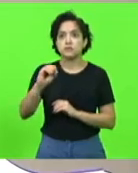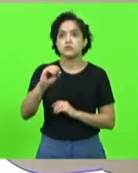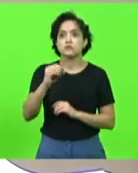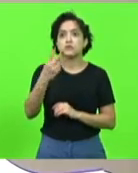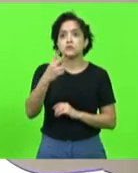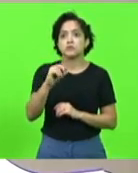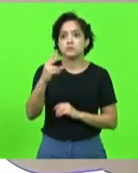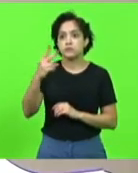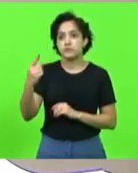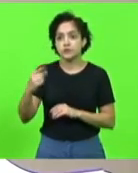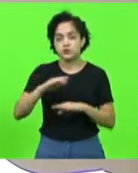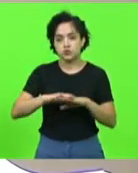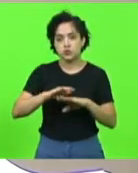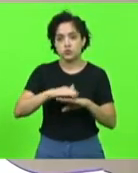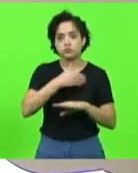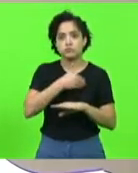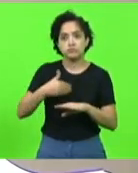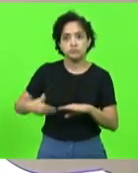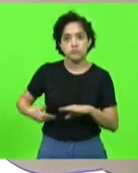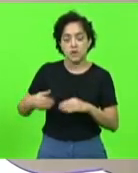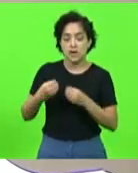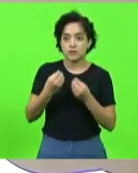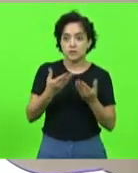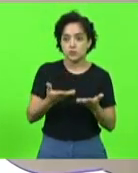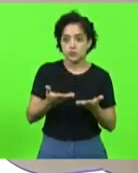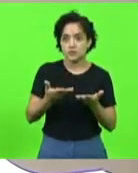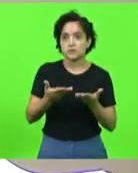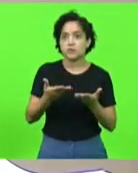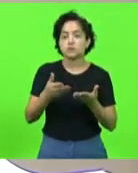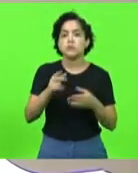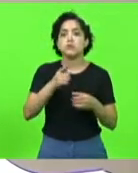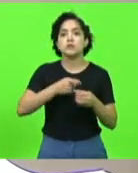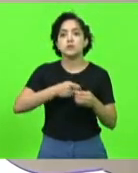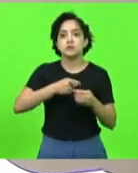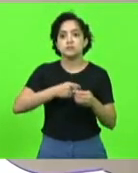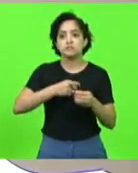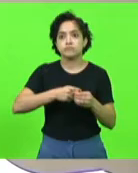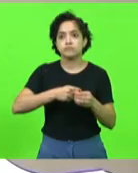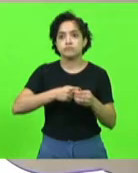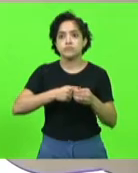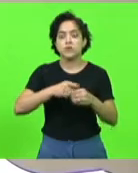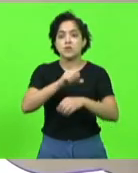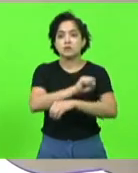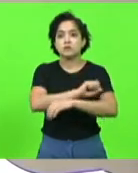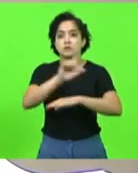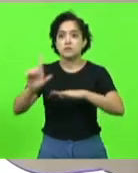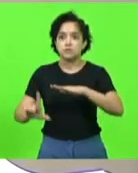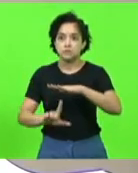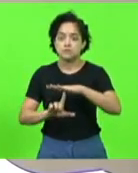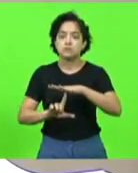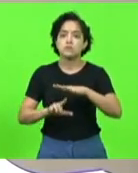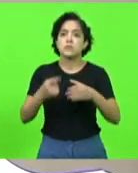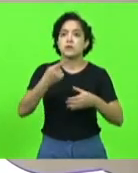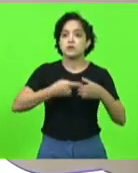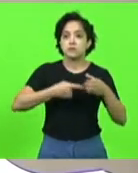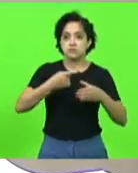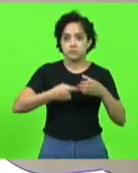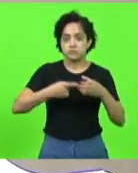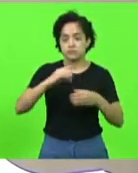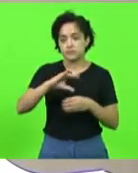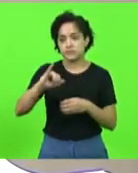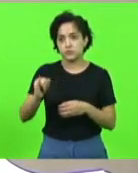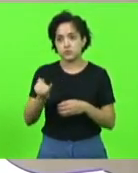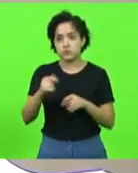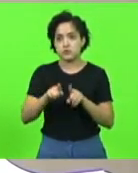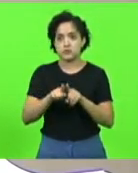governo do Estado. Autoriza a doação de imóveis no município de São Lourenço do Oeste, com pareceres favoráveis das comissões de